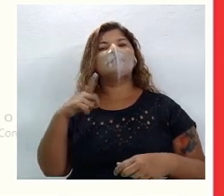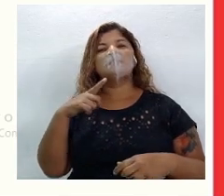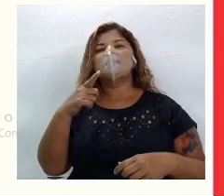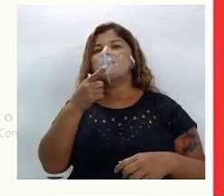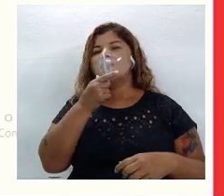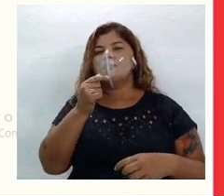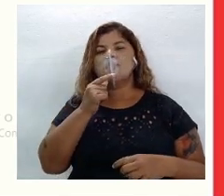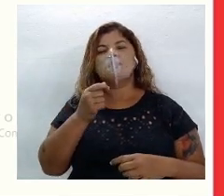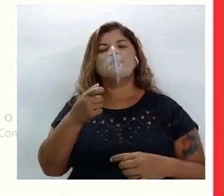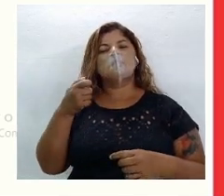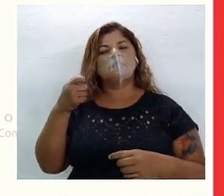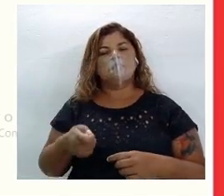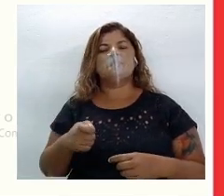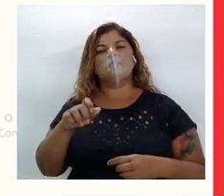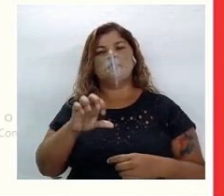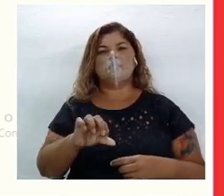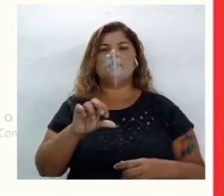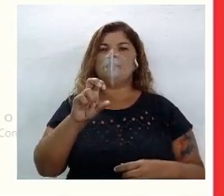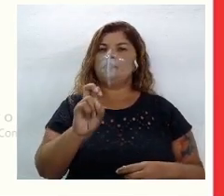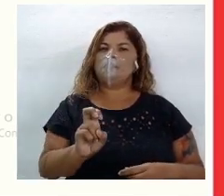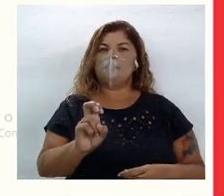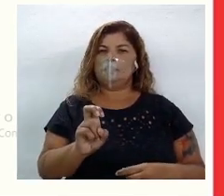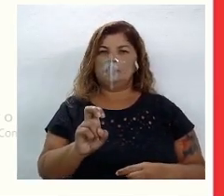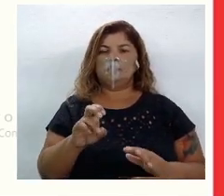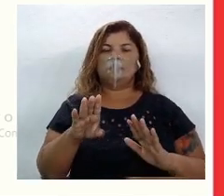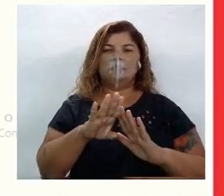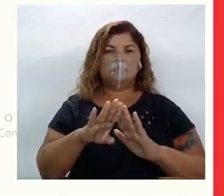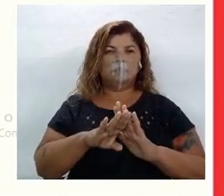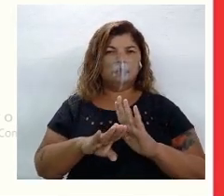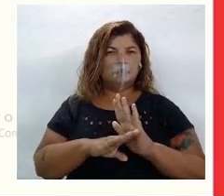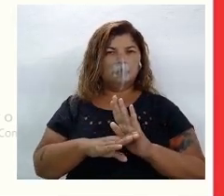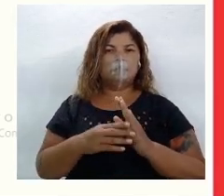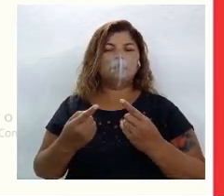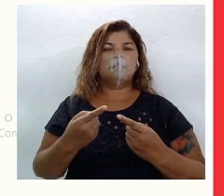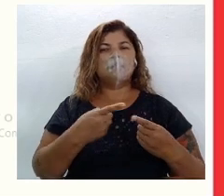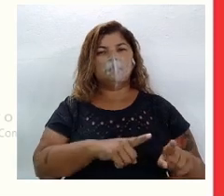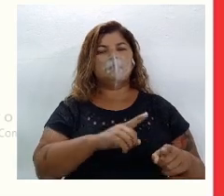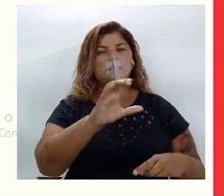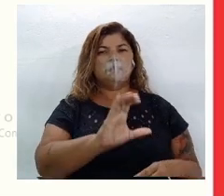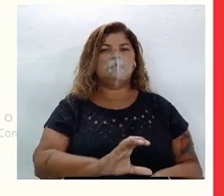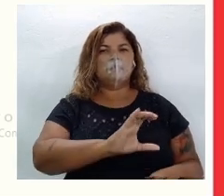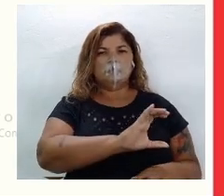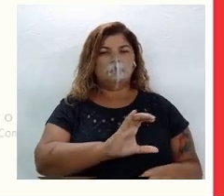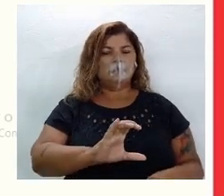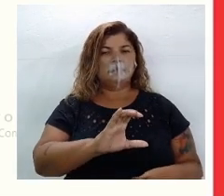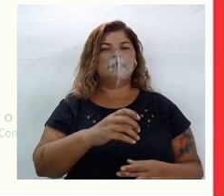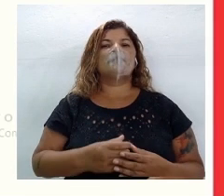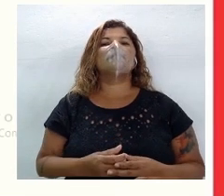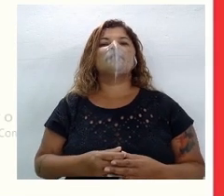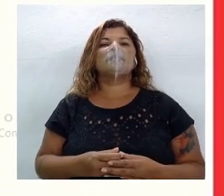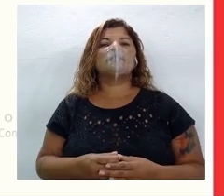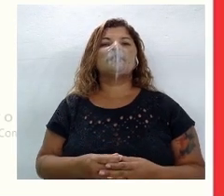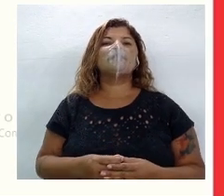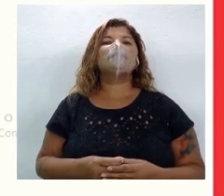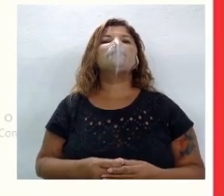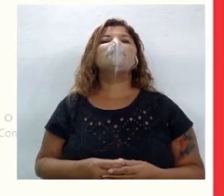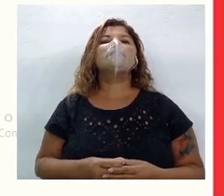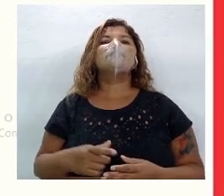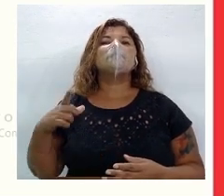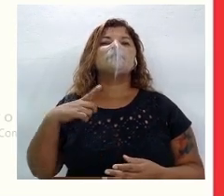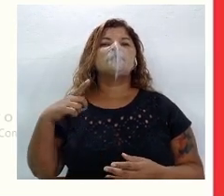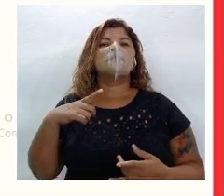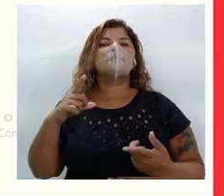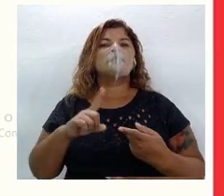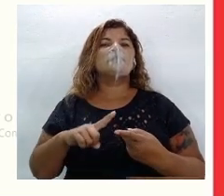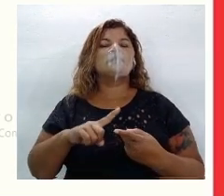está fixando as suas 95 teses contra a doutrina da Igreja Católica. Vamos adiante. Nós